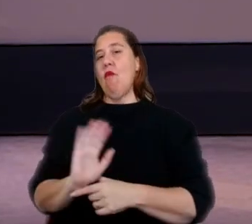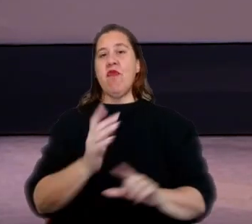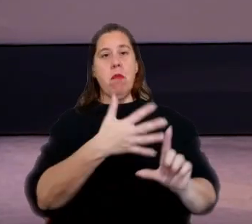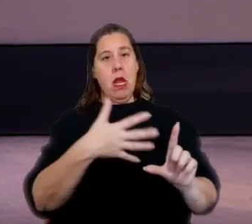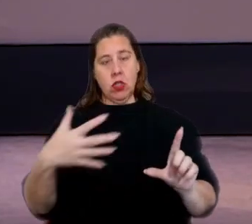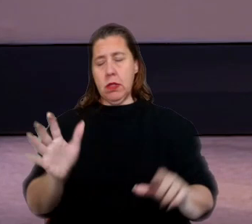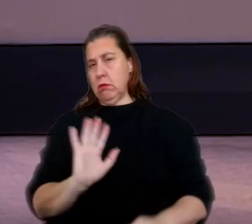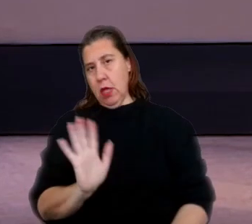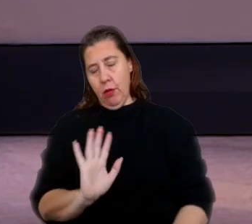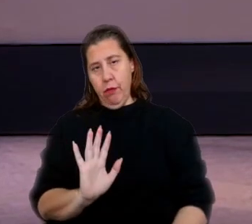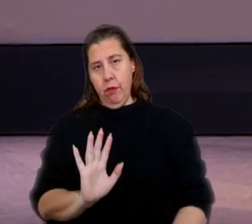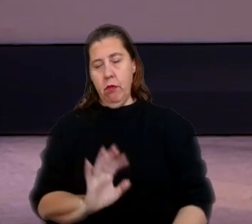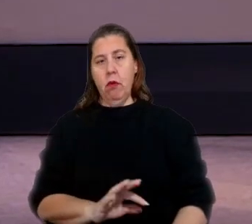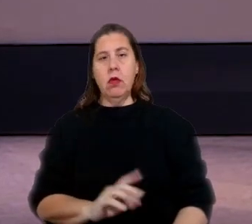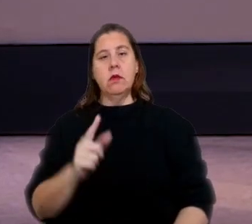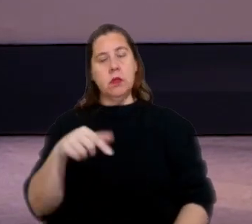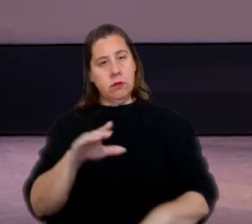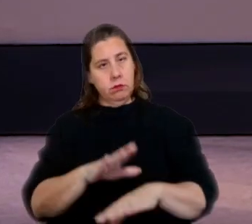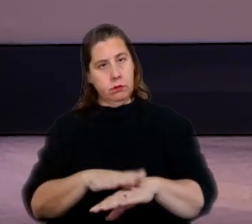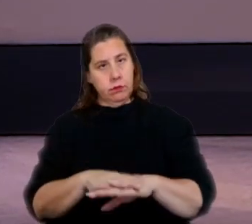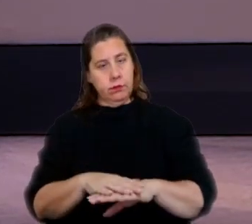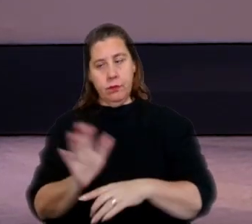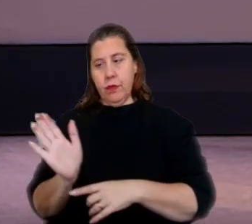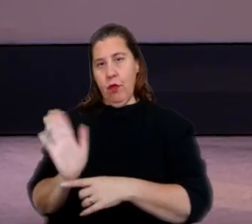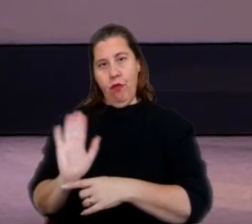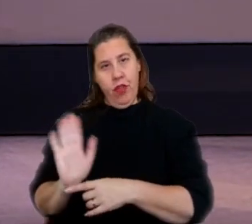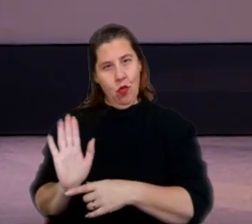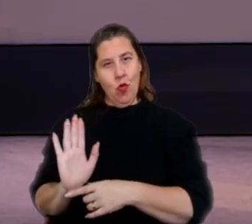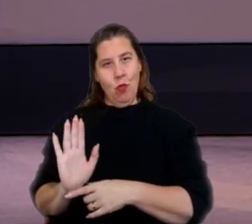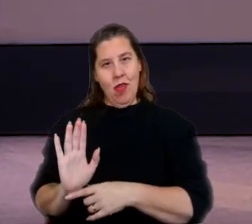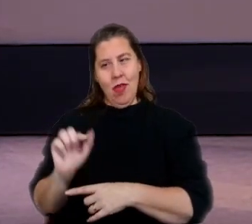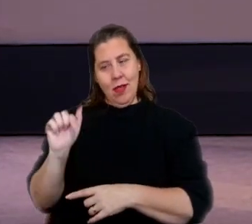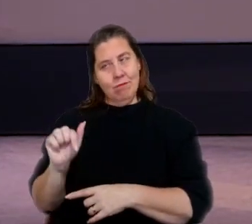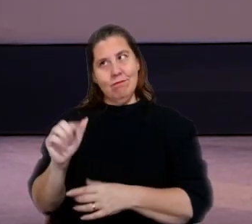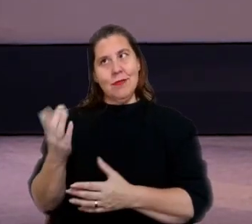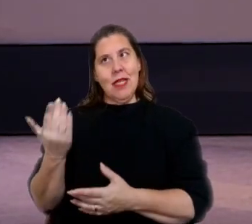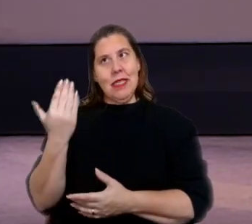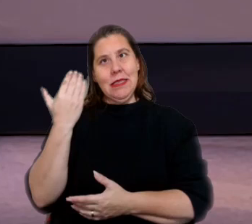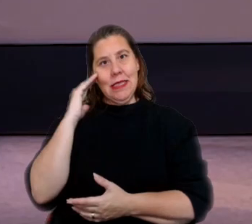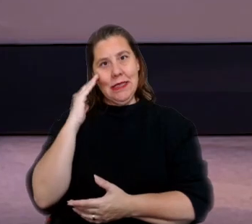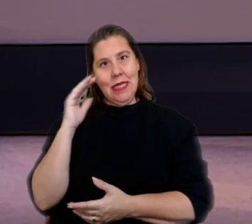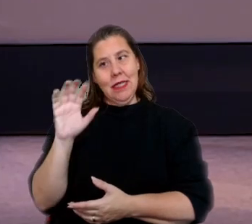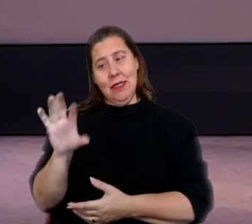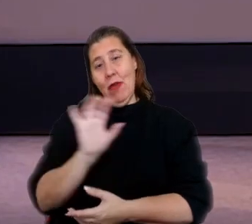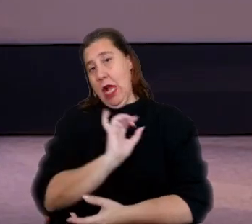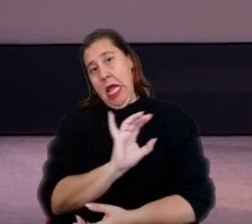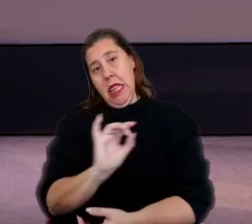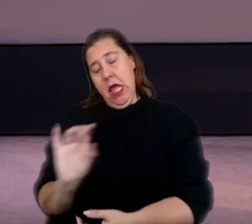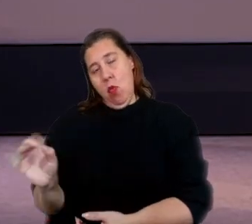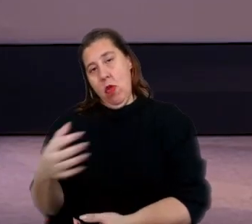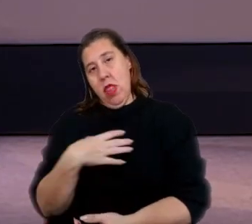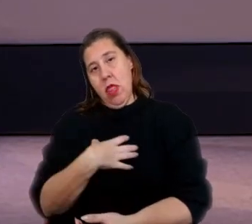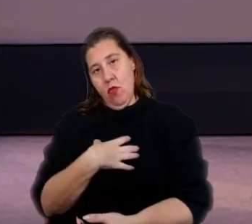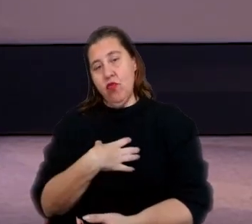reiterando em entrevistas desde então, que você faz o filme, quando ele está no mundo, a interpretação fica a cargo de cada um, de